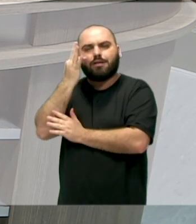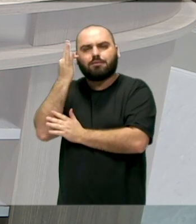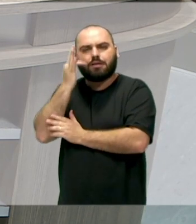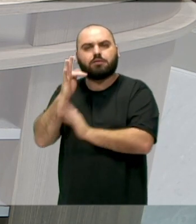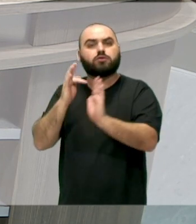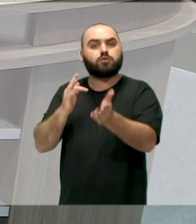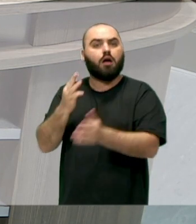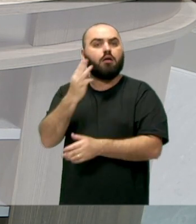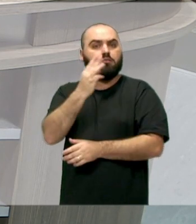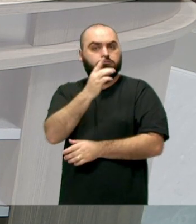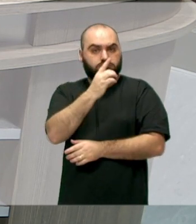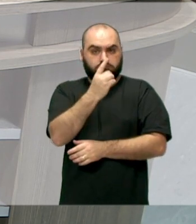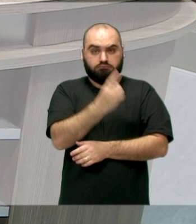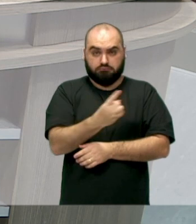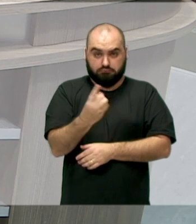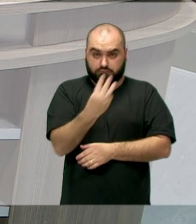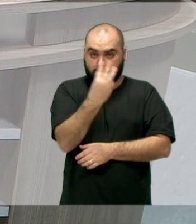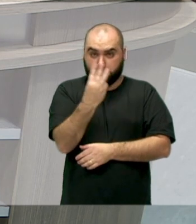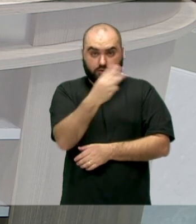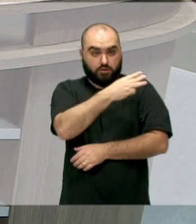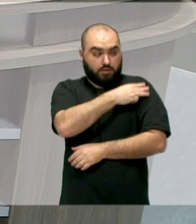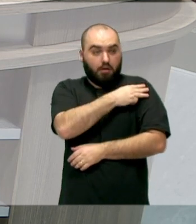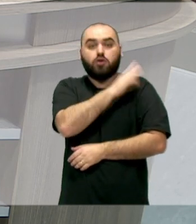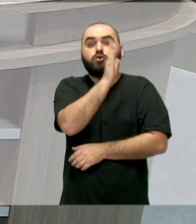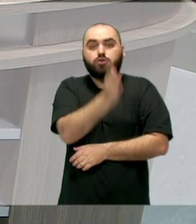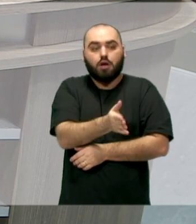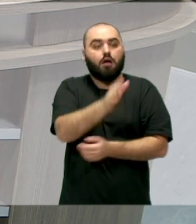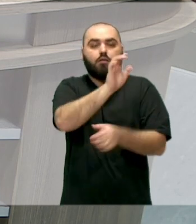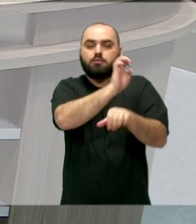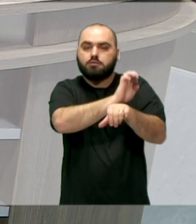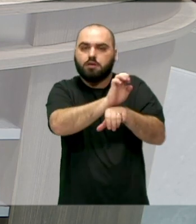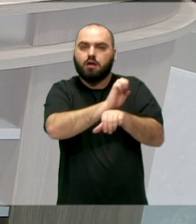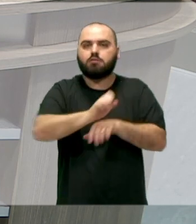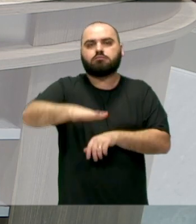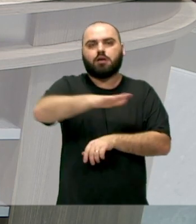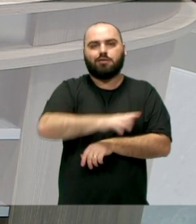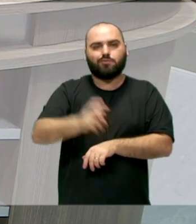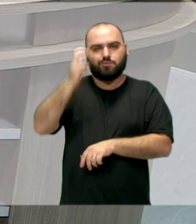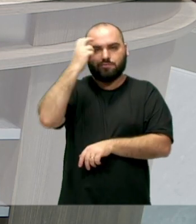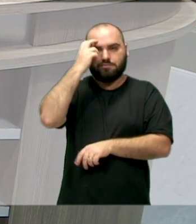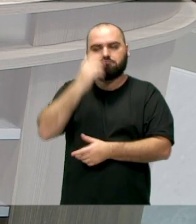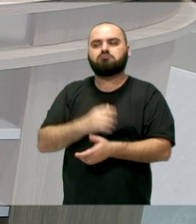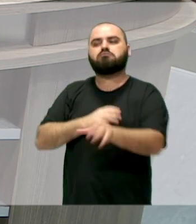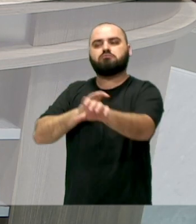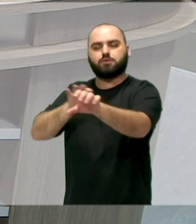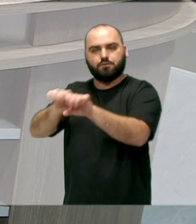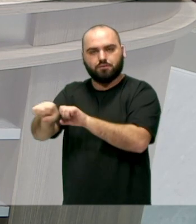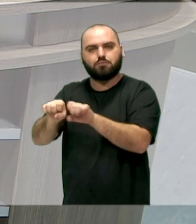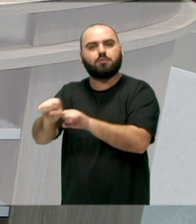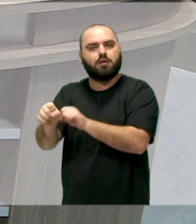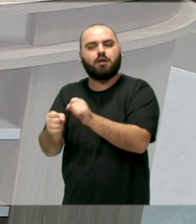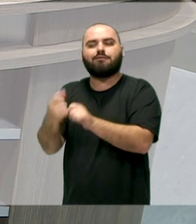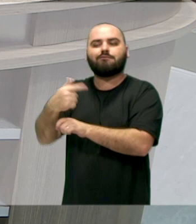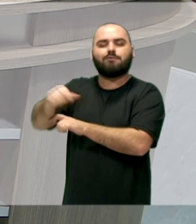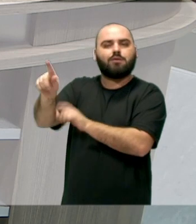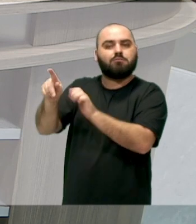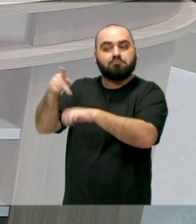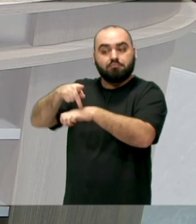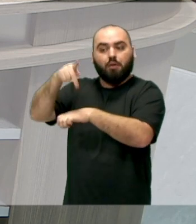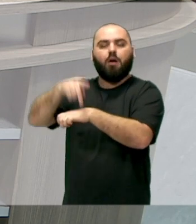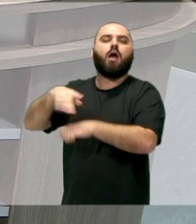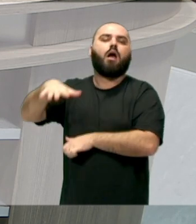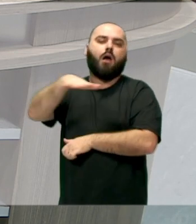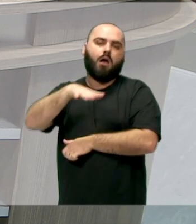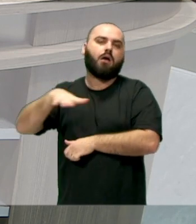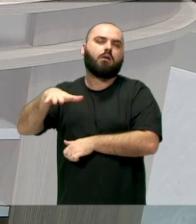terceiro período eu já fui estagiária na área de cultura. Depois eu me formei, acabei fazendo uma especialização também nessa área, mas quando